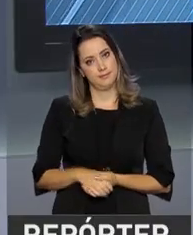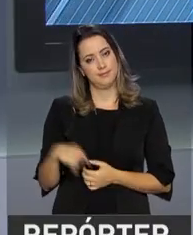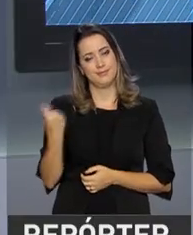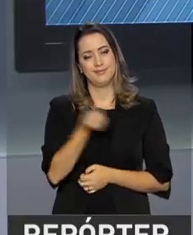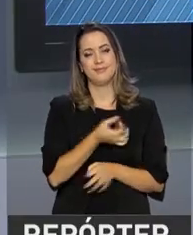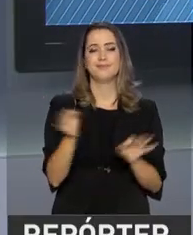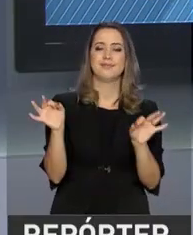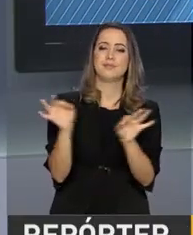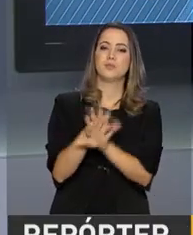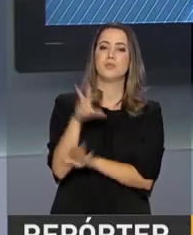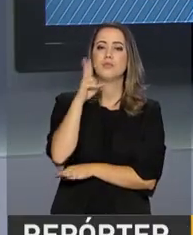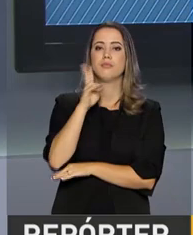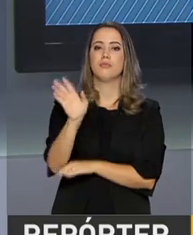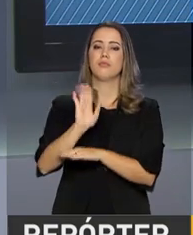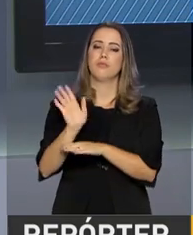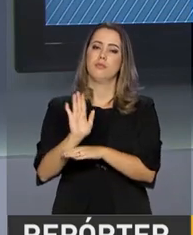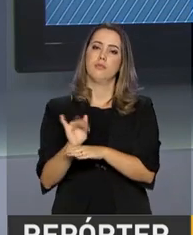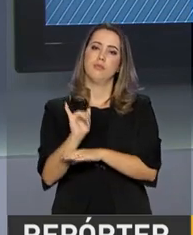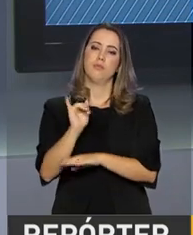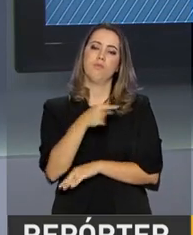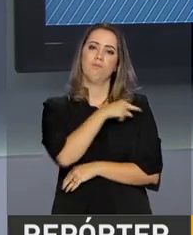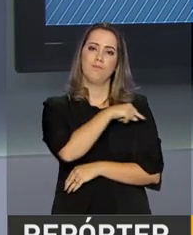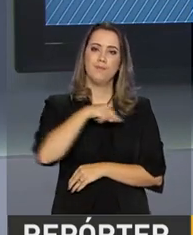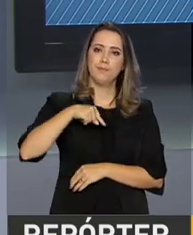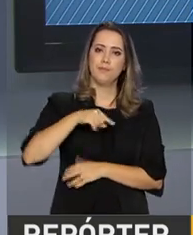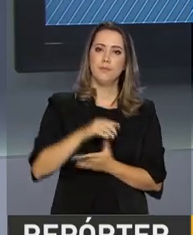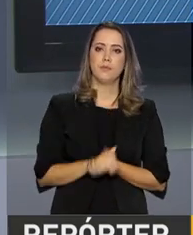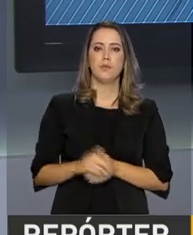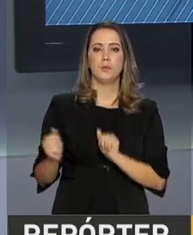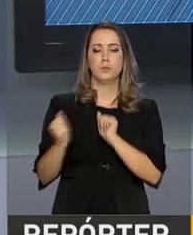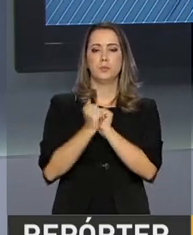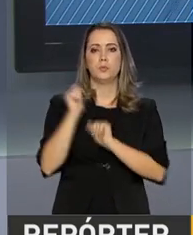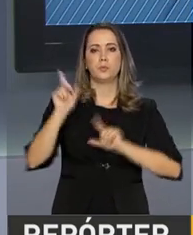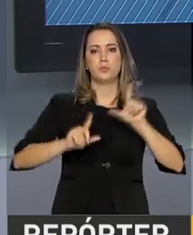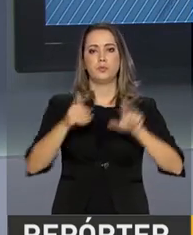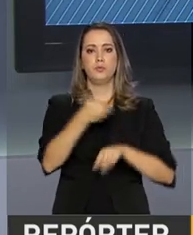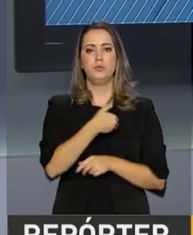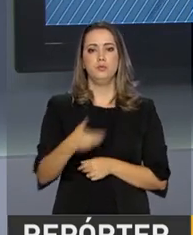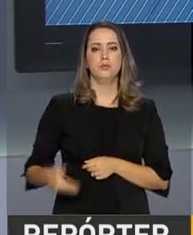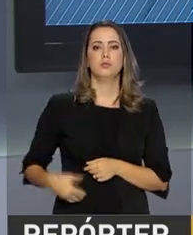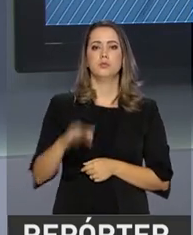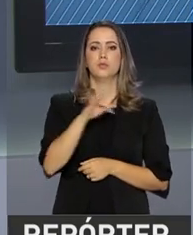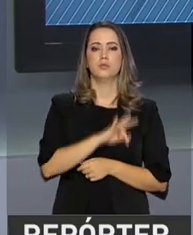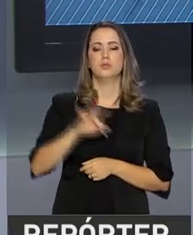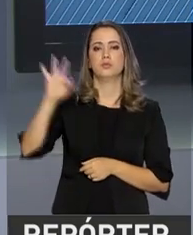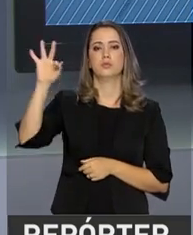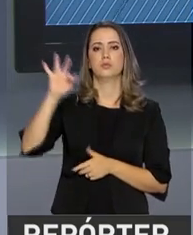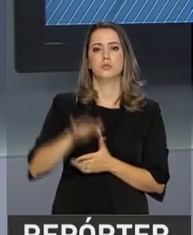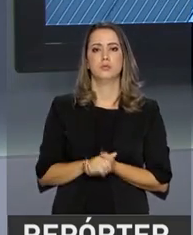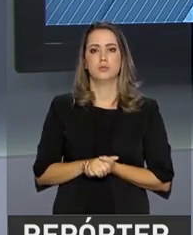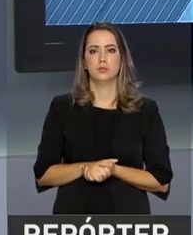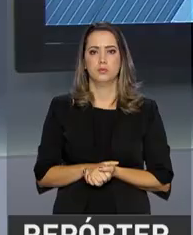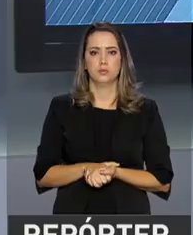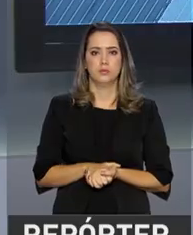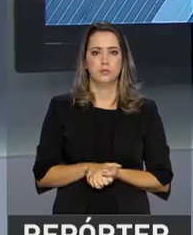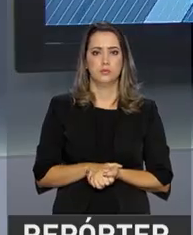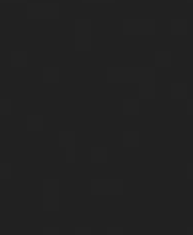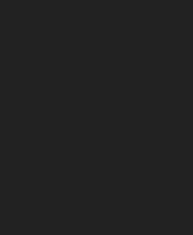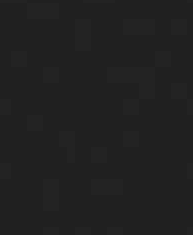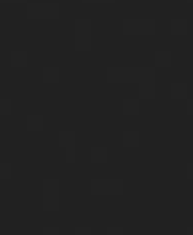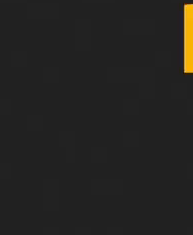por aqui você pode rever as reportagens no youtube continue com a gente aqui na nbr a tv do governo federal